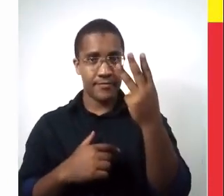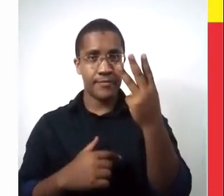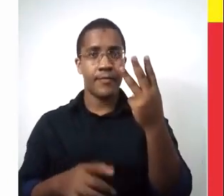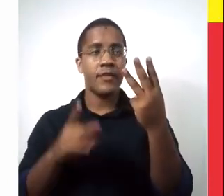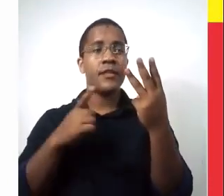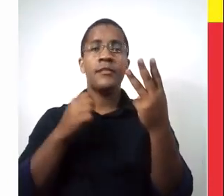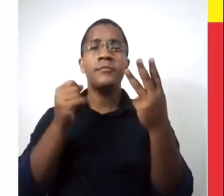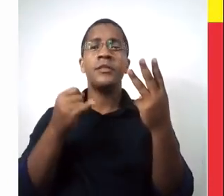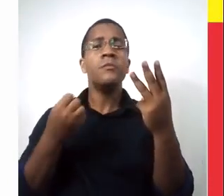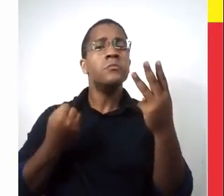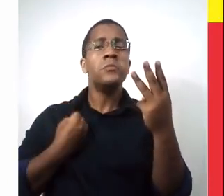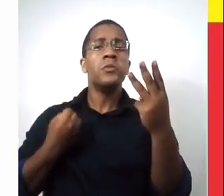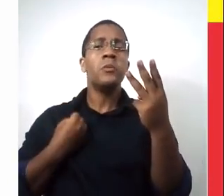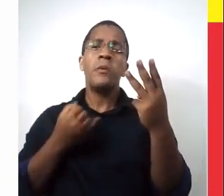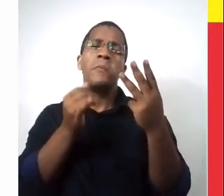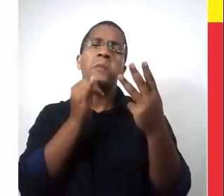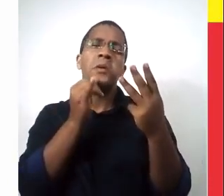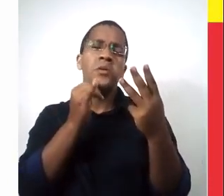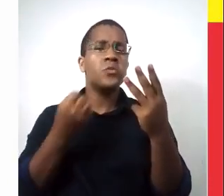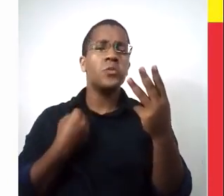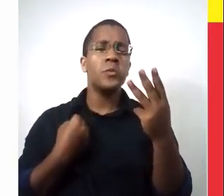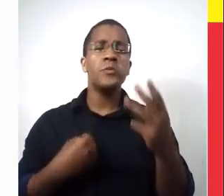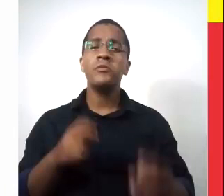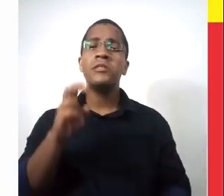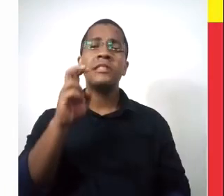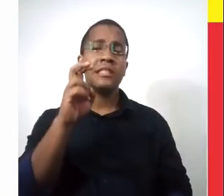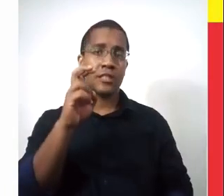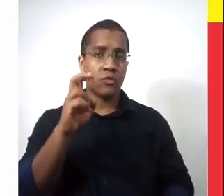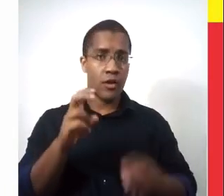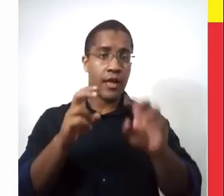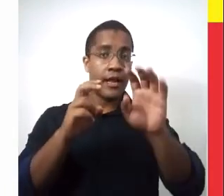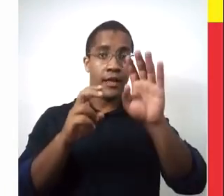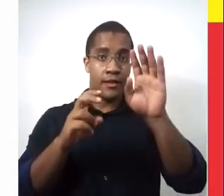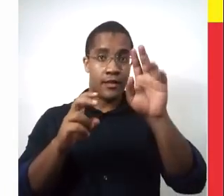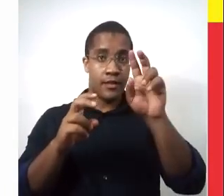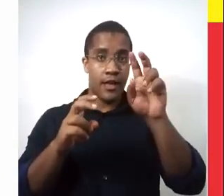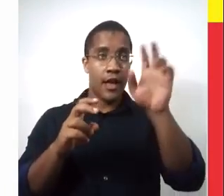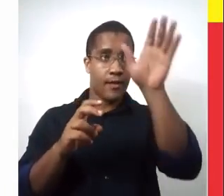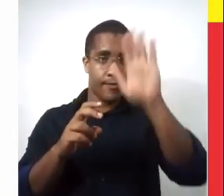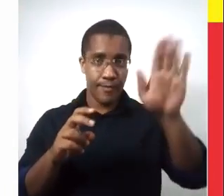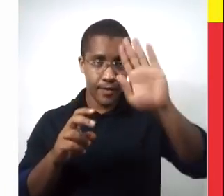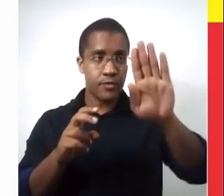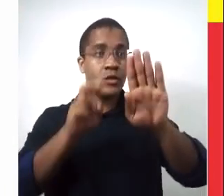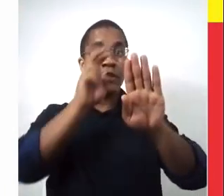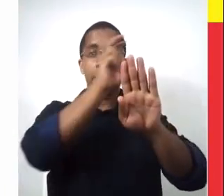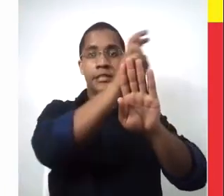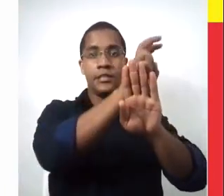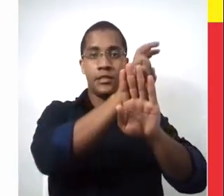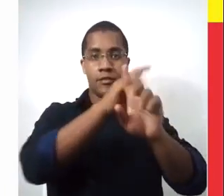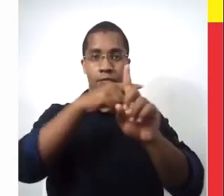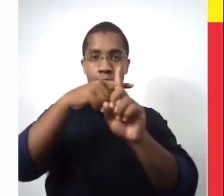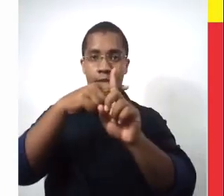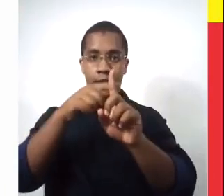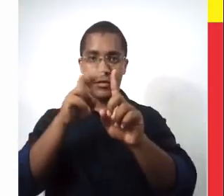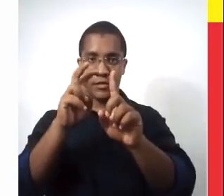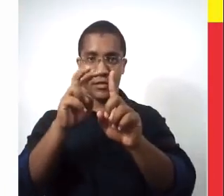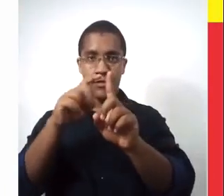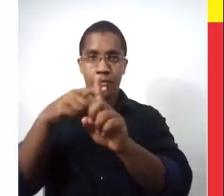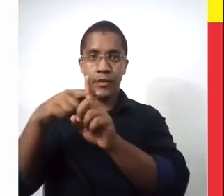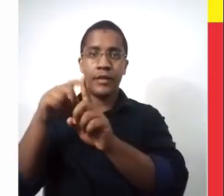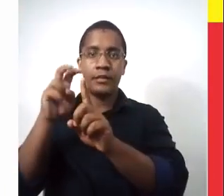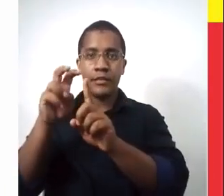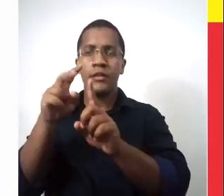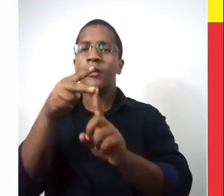números nesse apagador, vamos colocar o número 5. Então, será 5 mais 5 mais